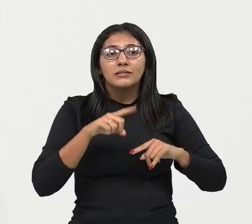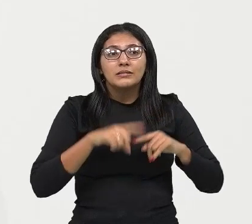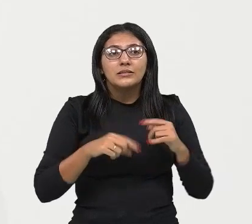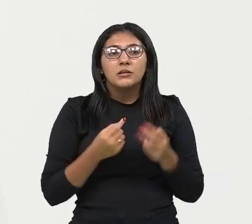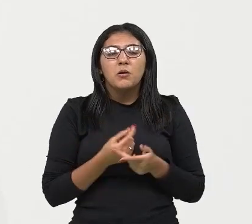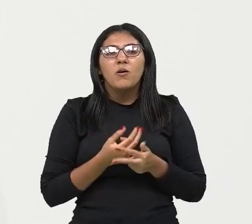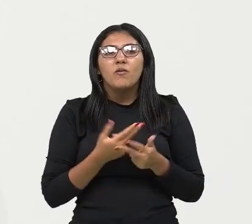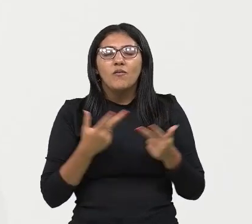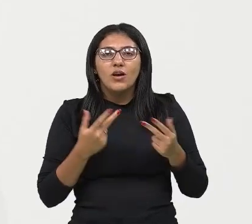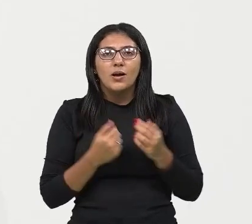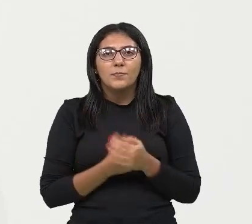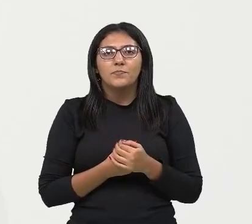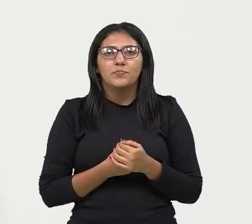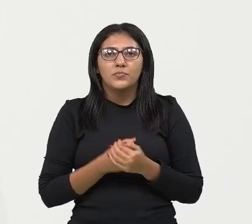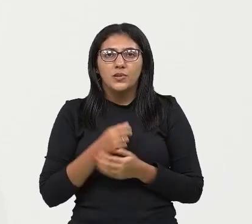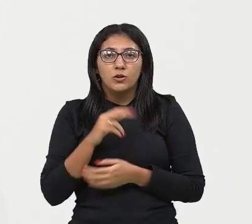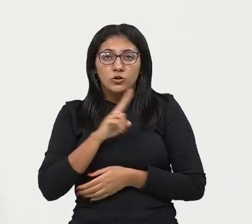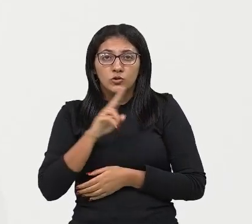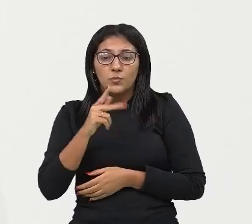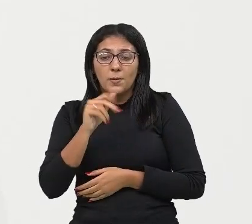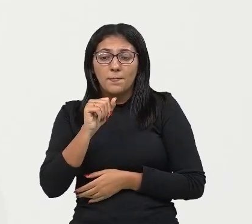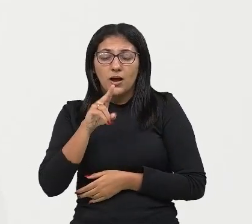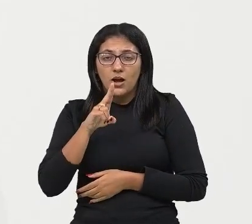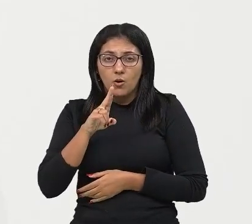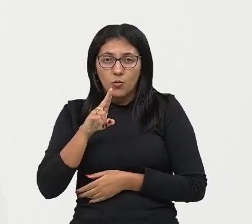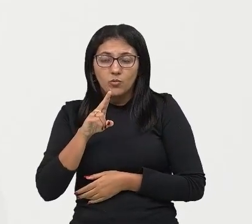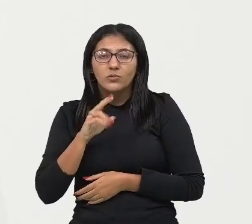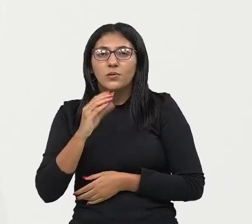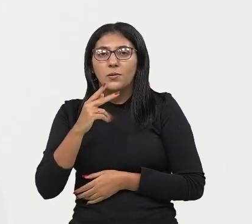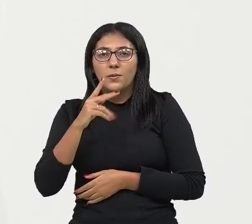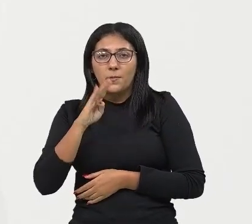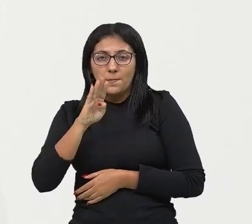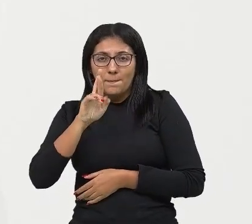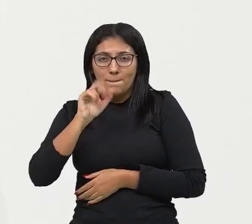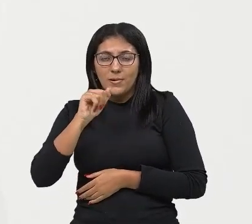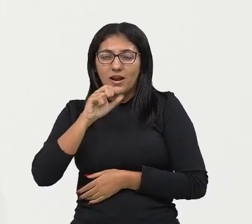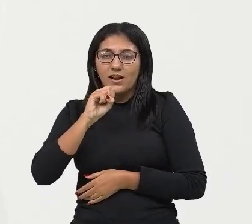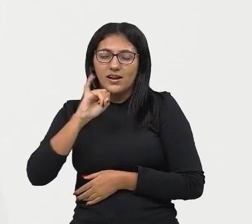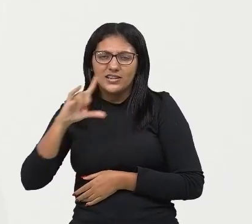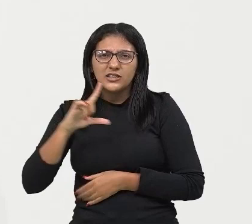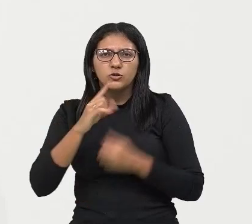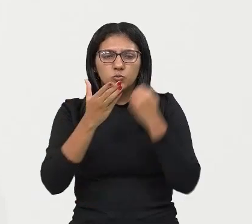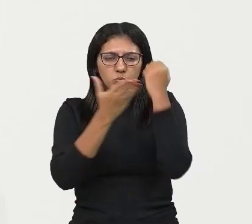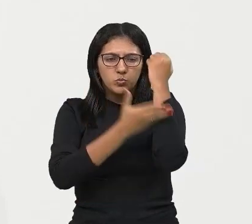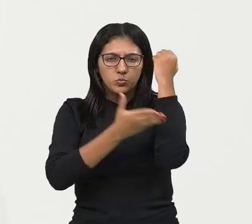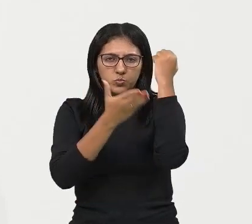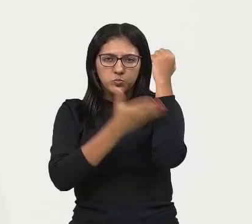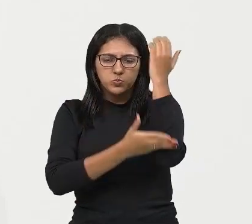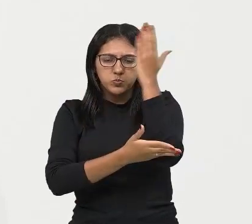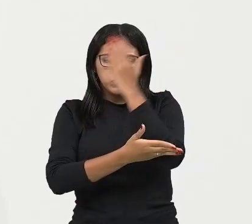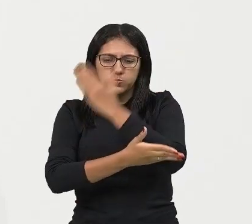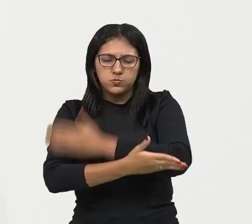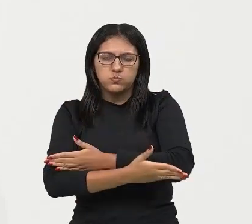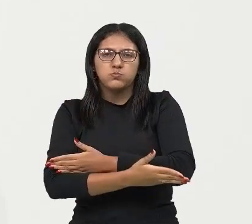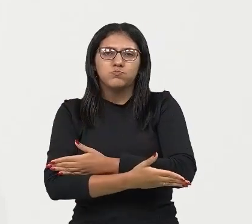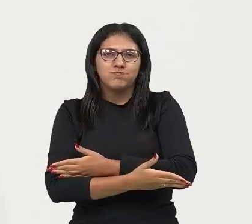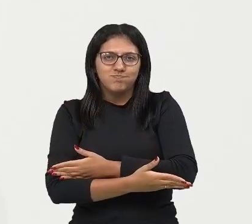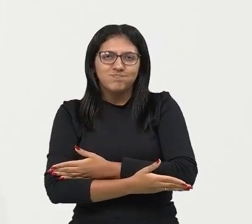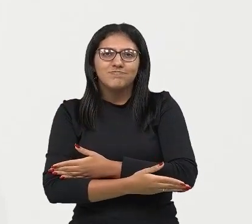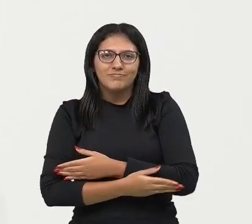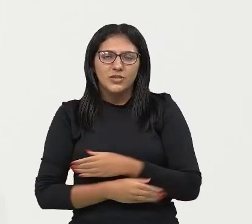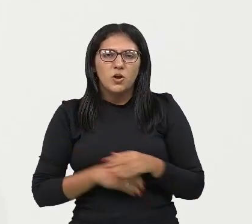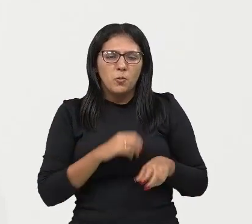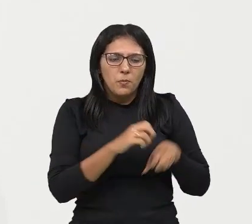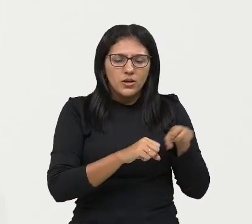explorar o pau-brasil, tá? Então, nesse período, eles não estão encontrando os metais preciosos na